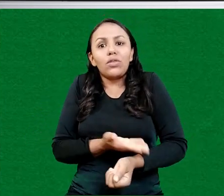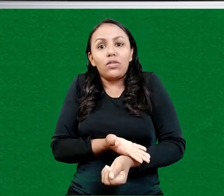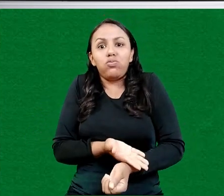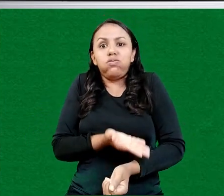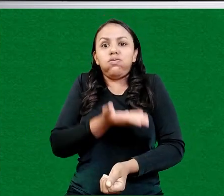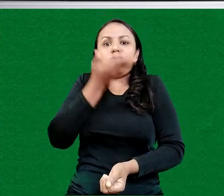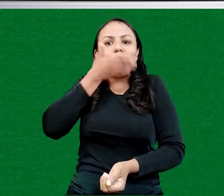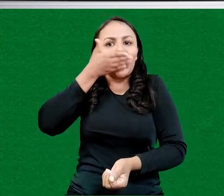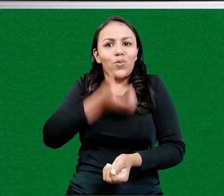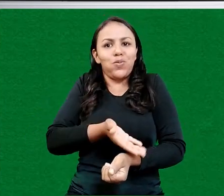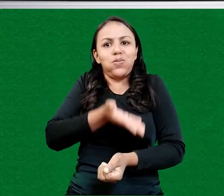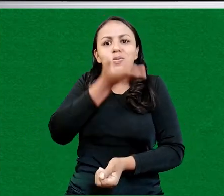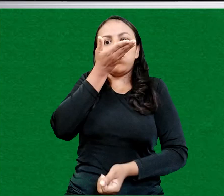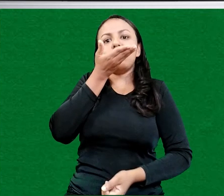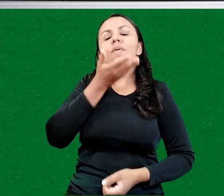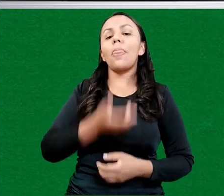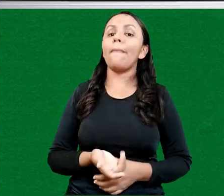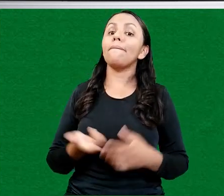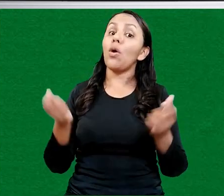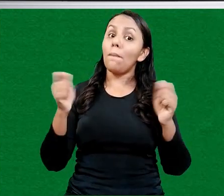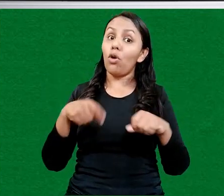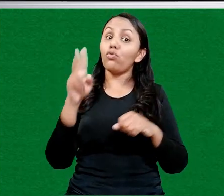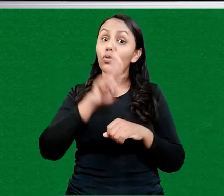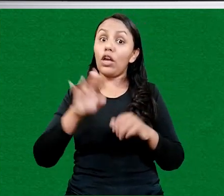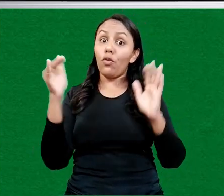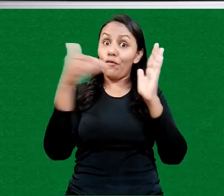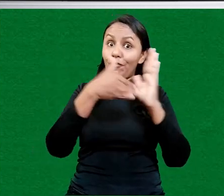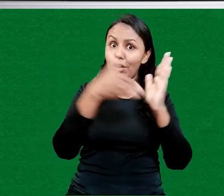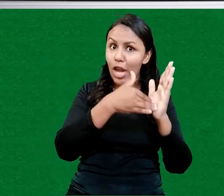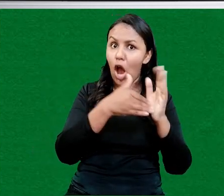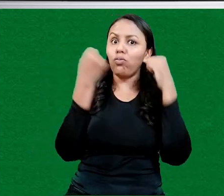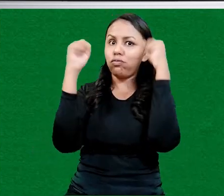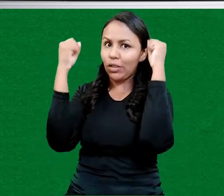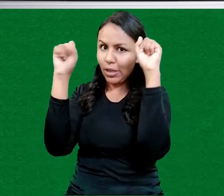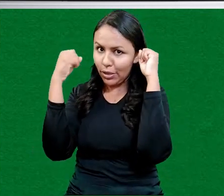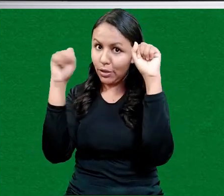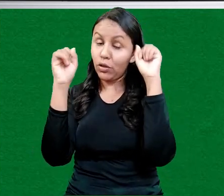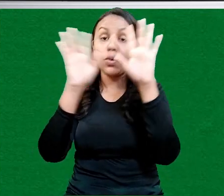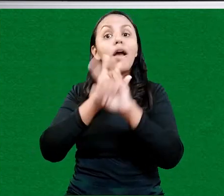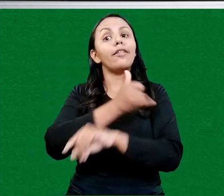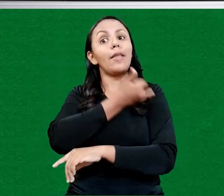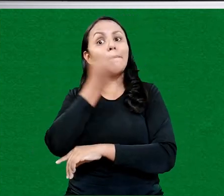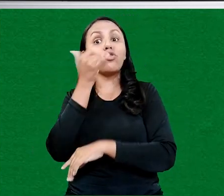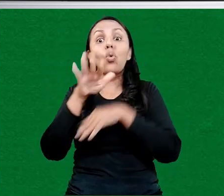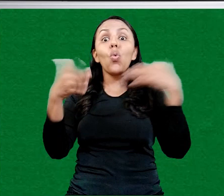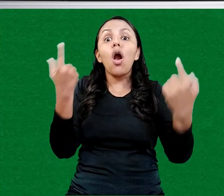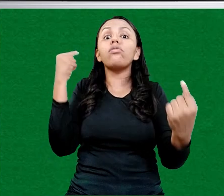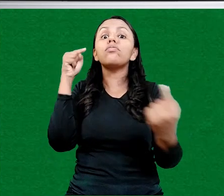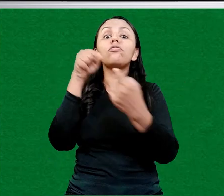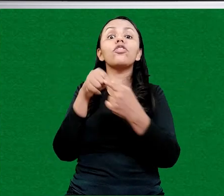glicemia. Então, a maltodestrina ela pode ser utilizada no final do treinamento, dependendo do seu objetivo com a